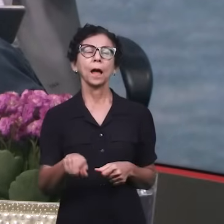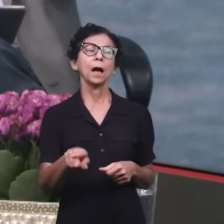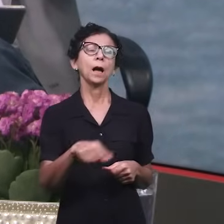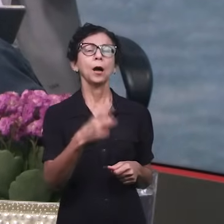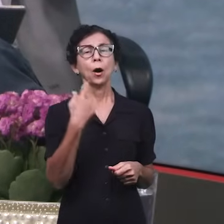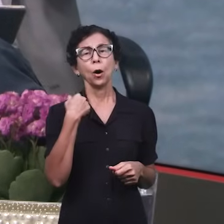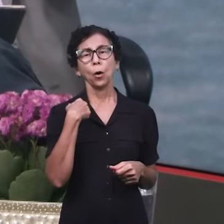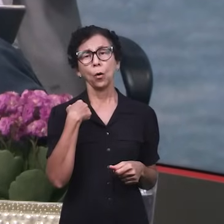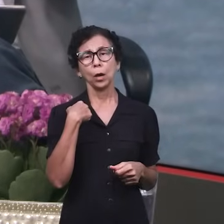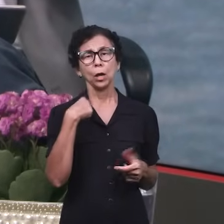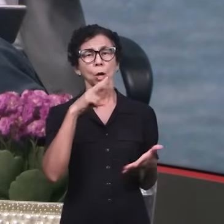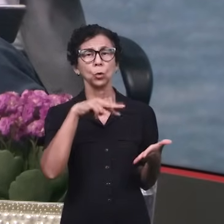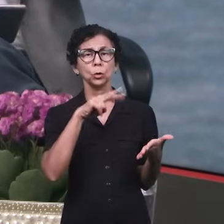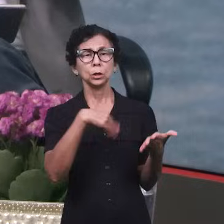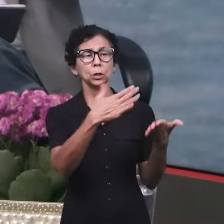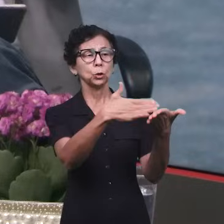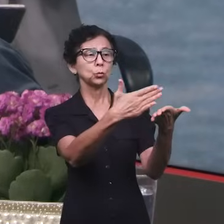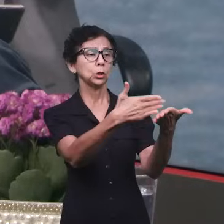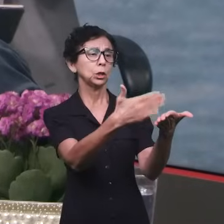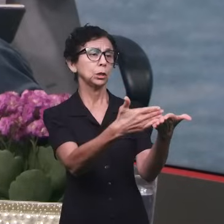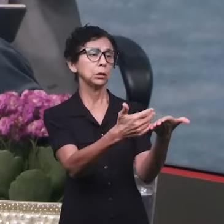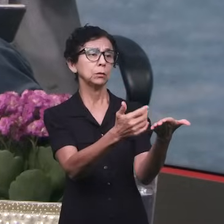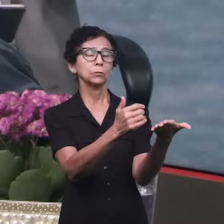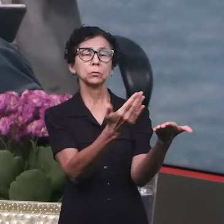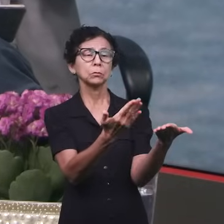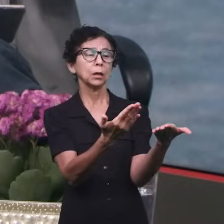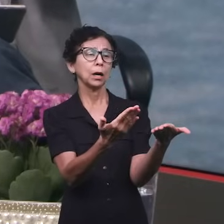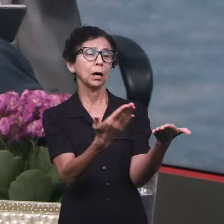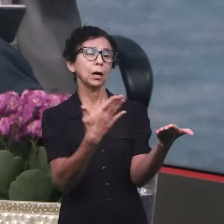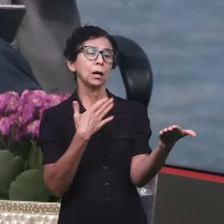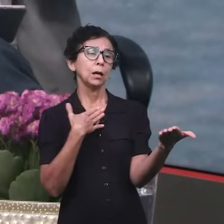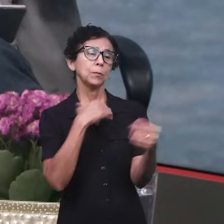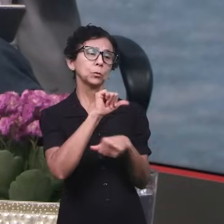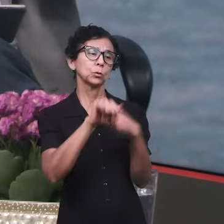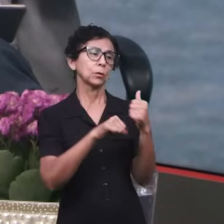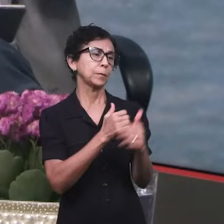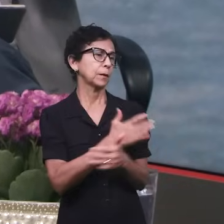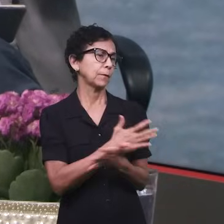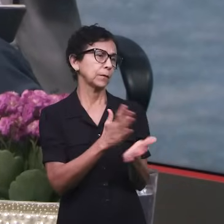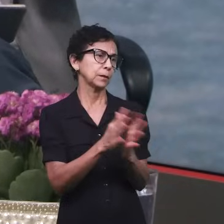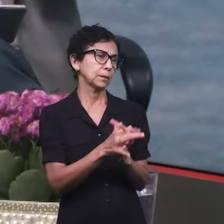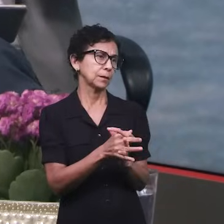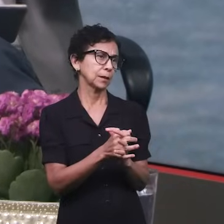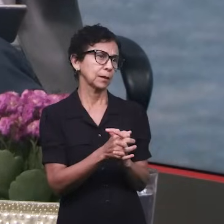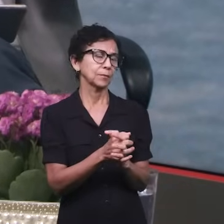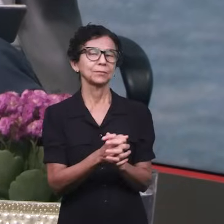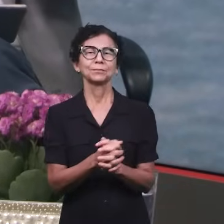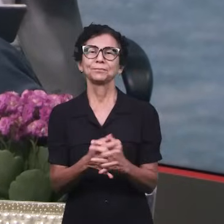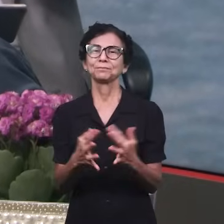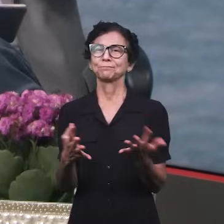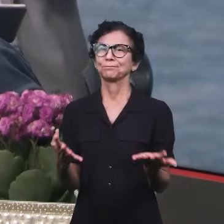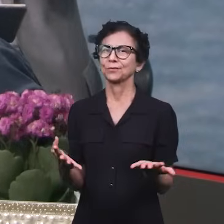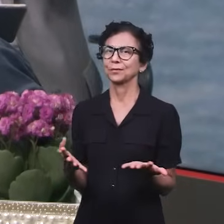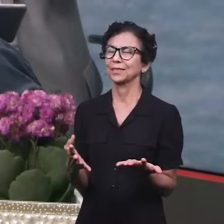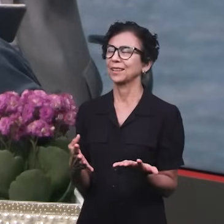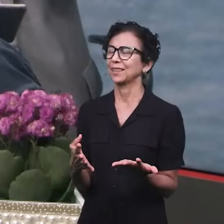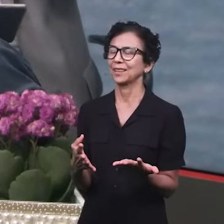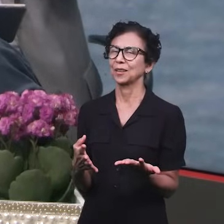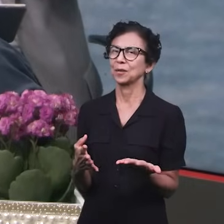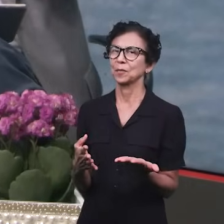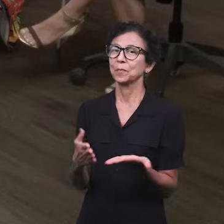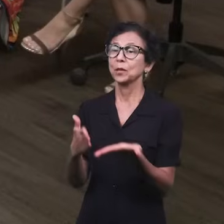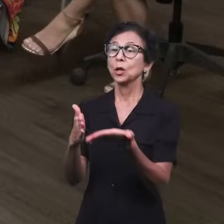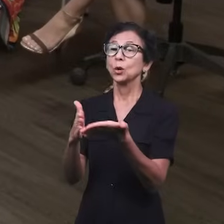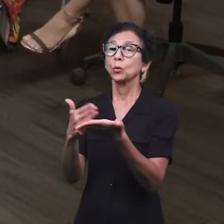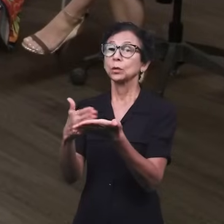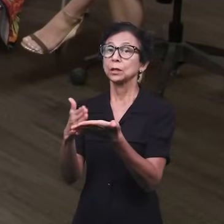a minha vida eh eu glorifico o Senhor porque o livro que mudou minha vida foi a palavra foi a Bíblia que é